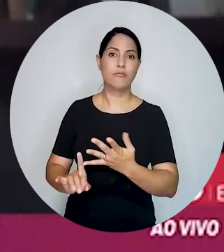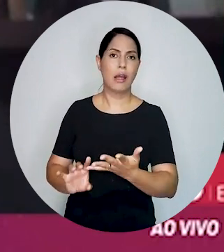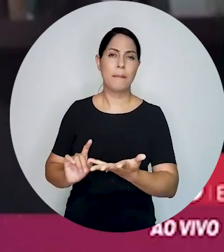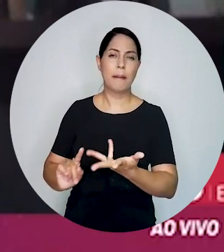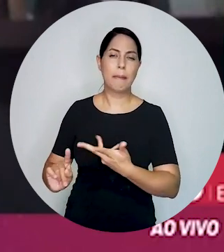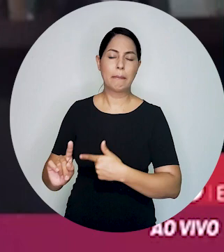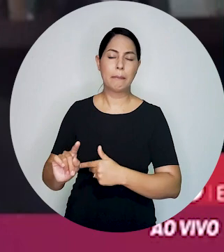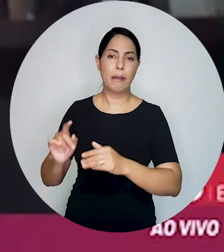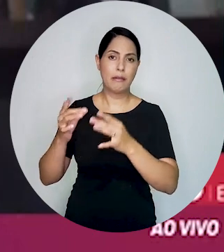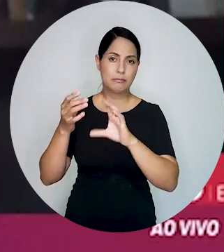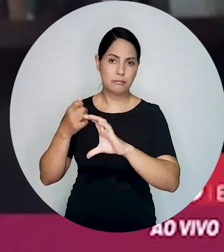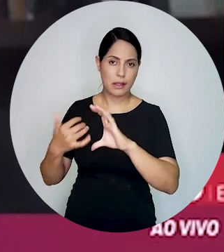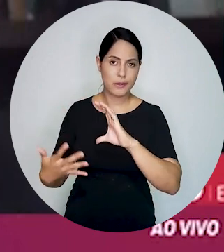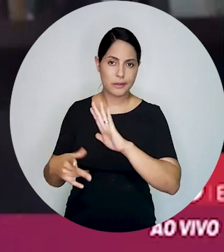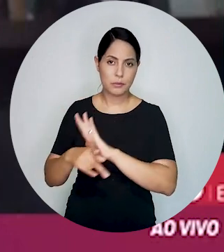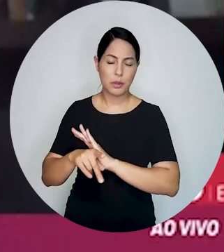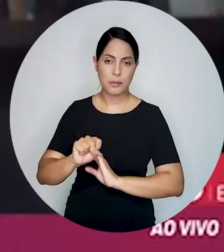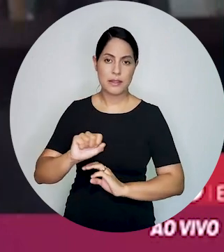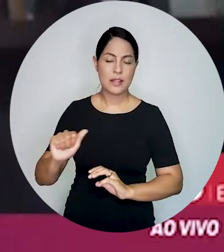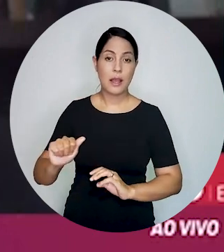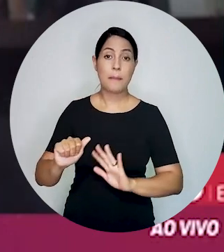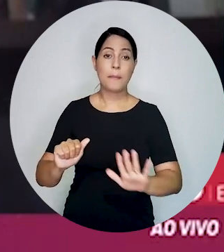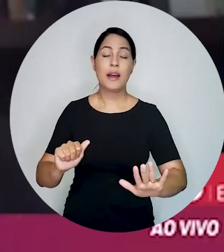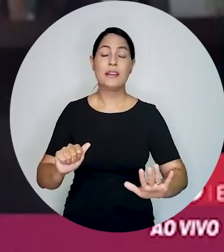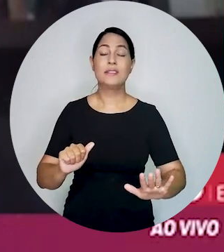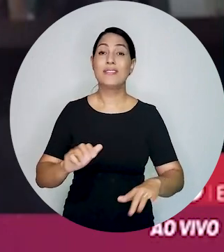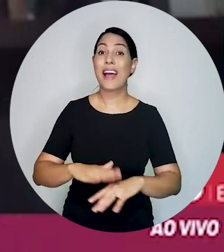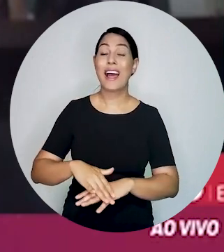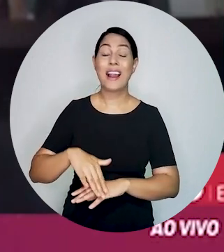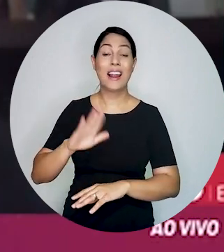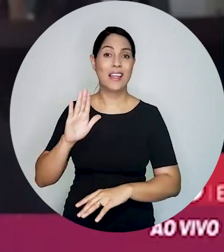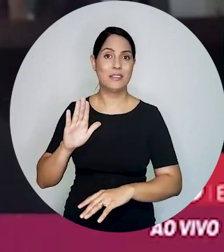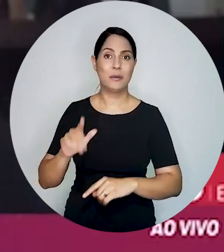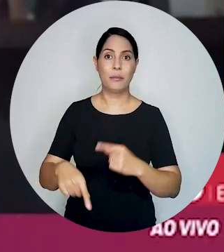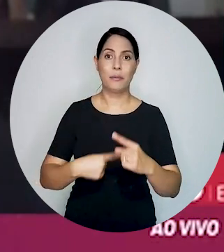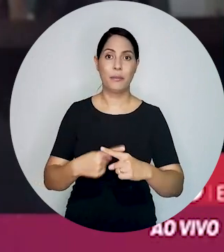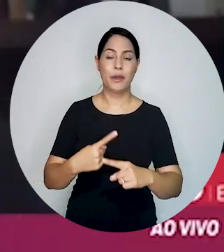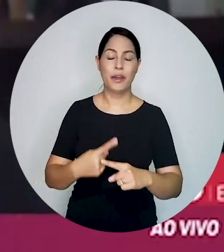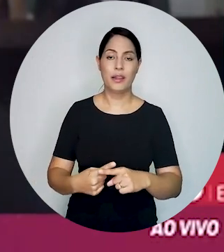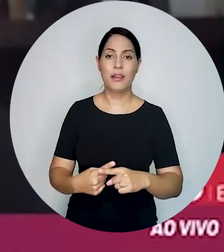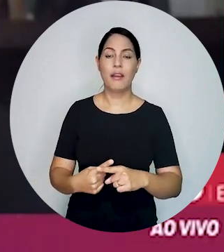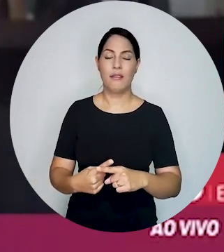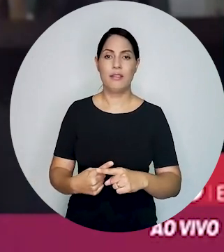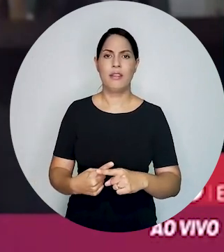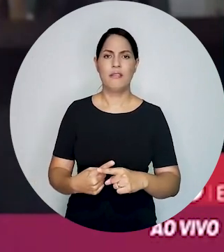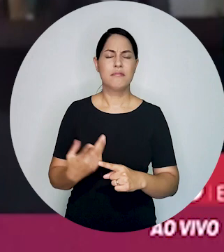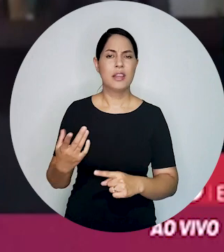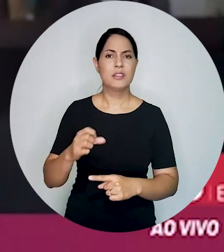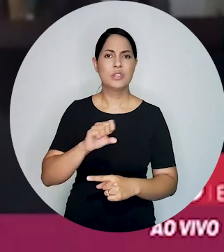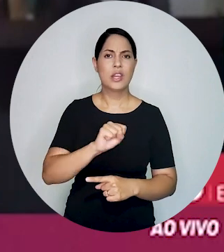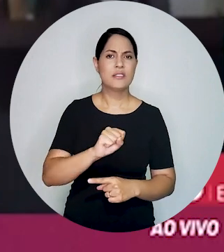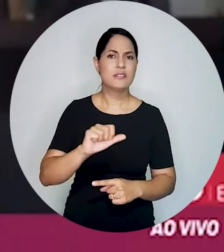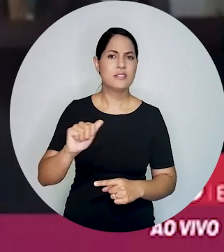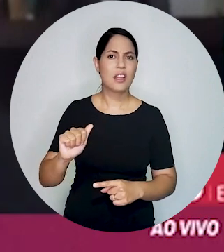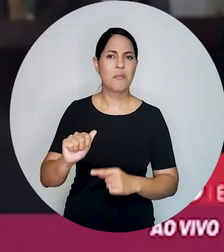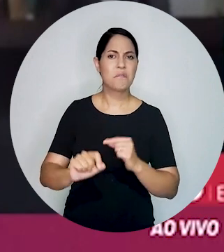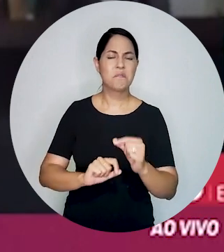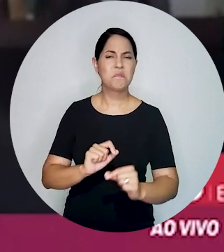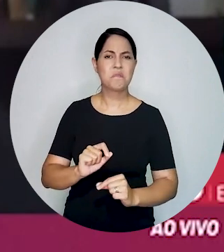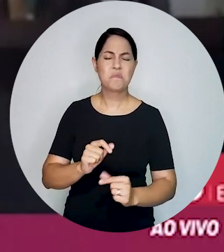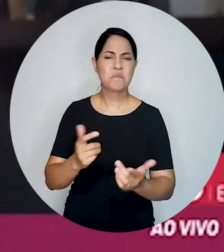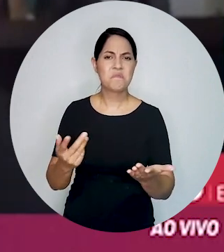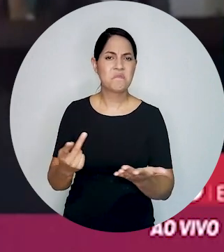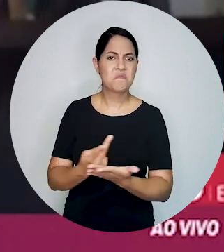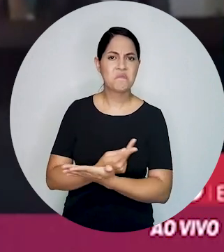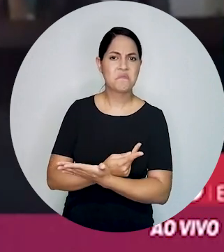lei, ela transcende a sociedade anônima do futebol. E sociedade anônima do